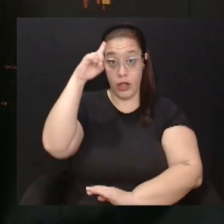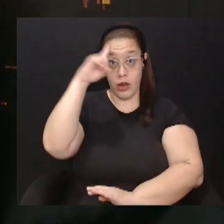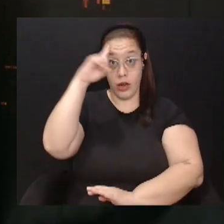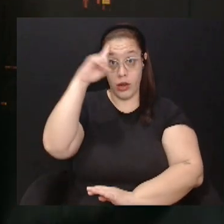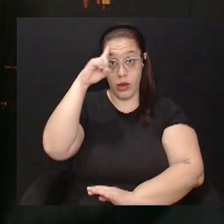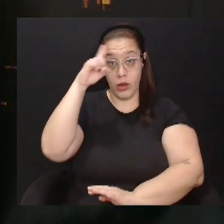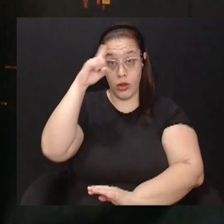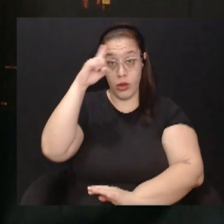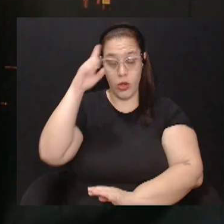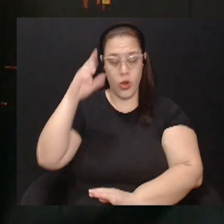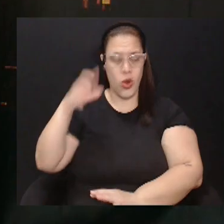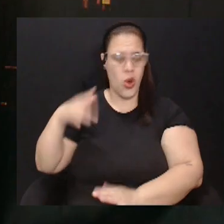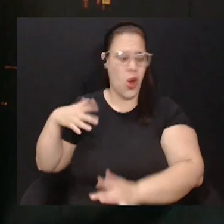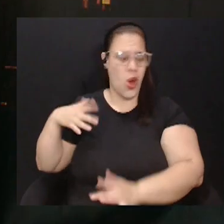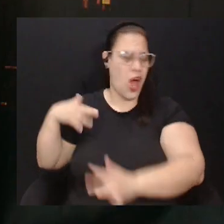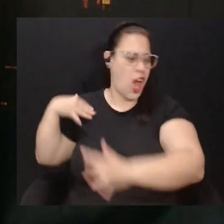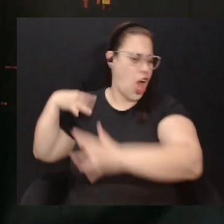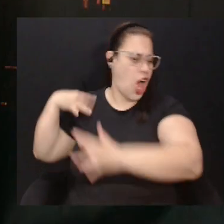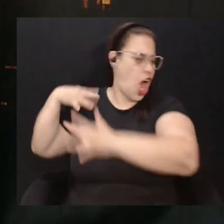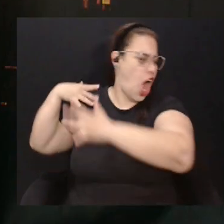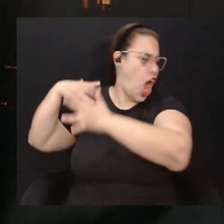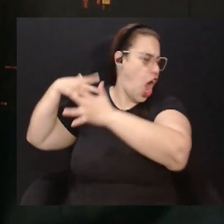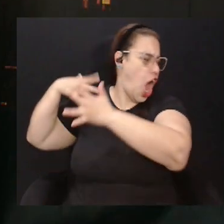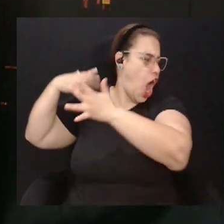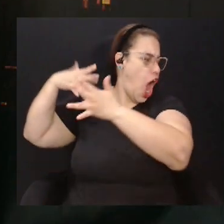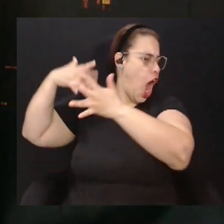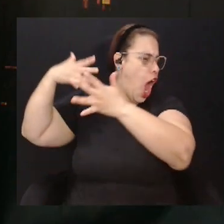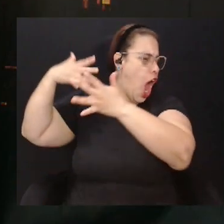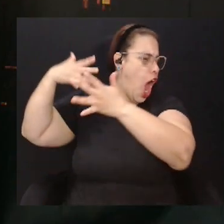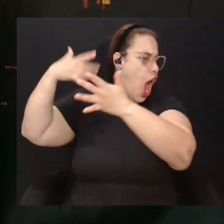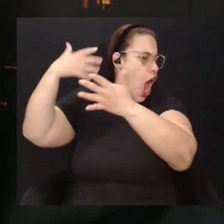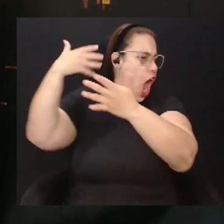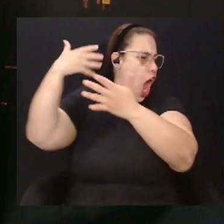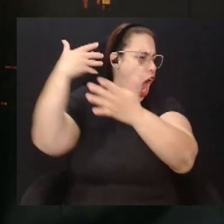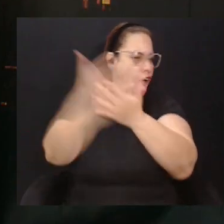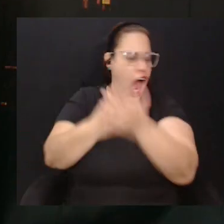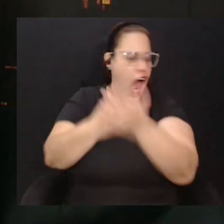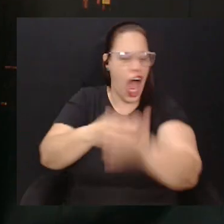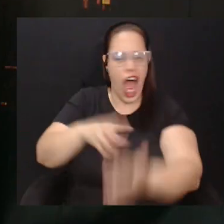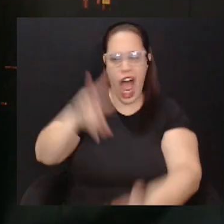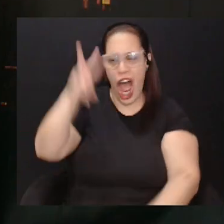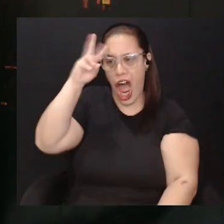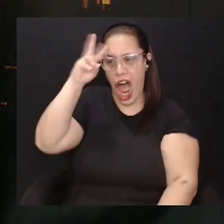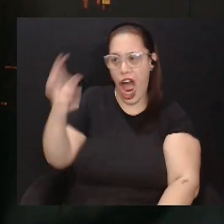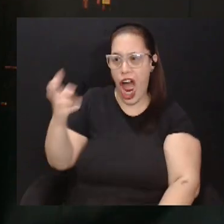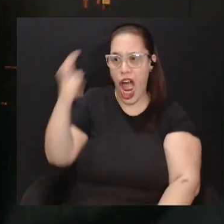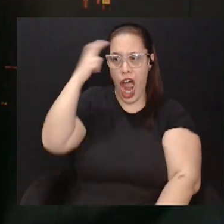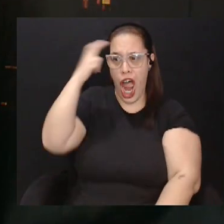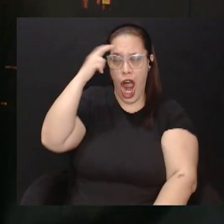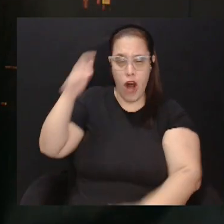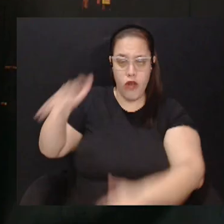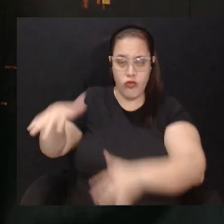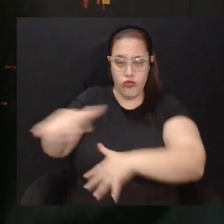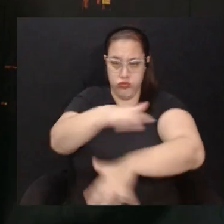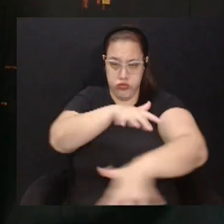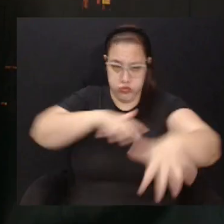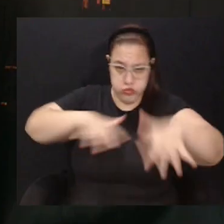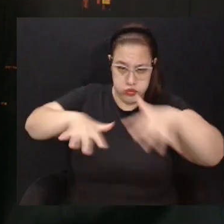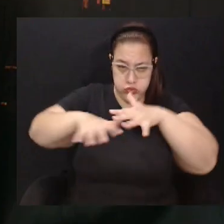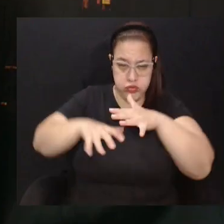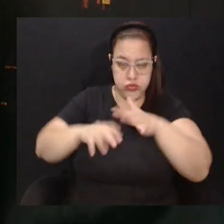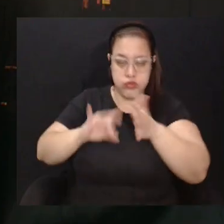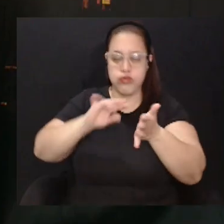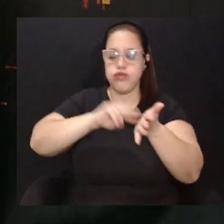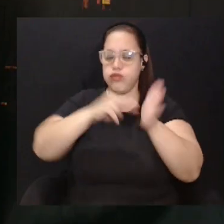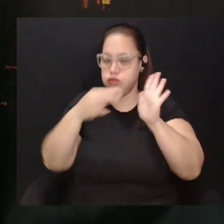da religião. Hoje é Sexta-feira Santa. A gente fala que tem pessoas que vão às ruas,